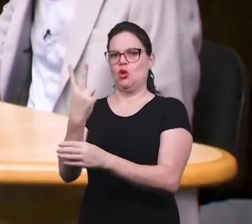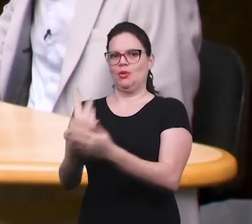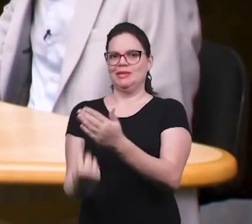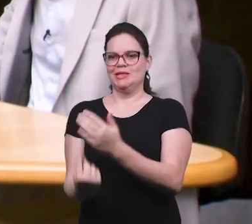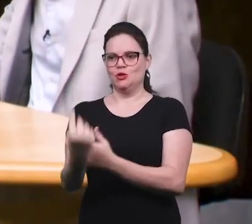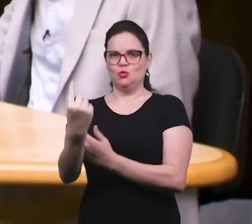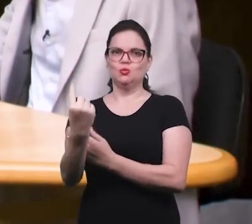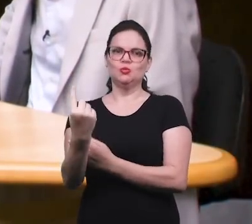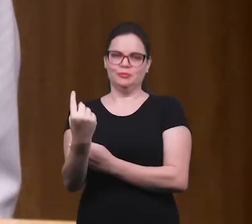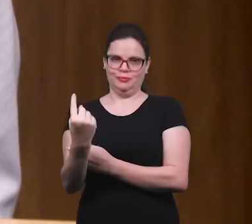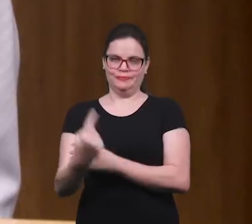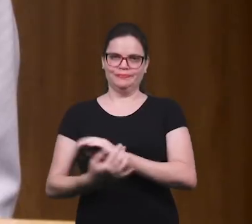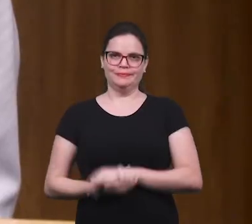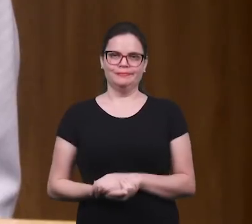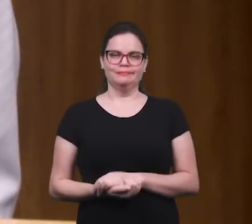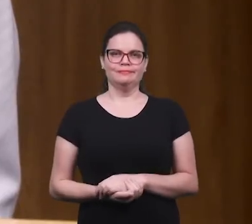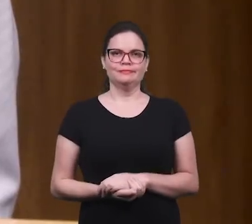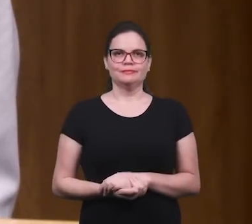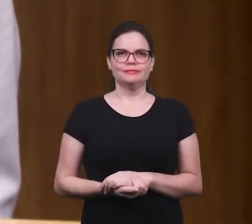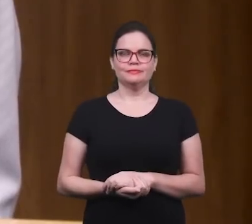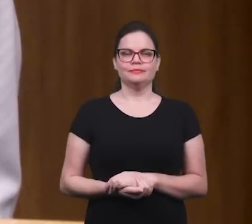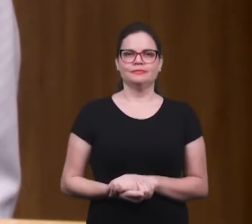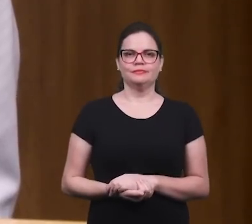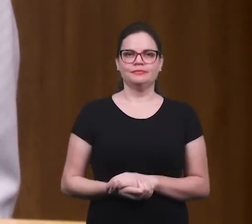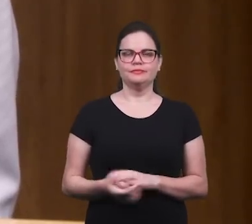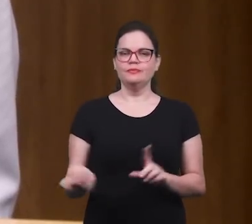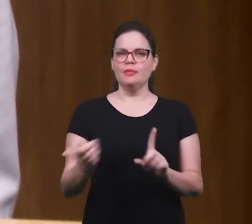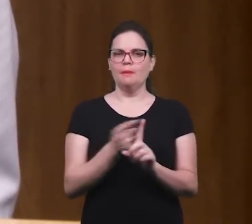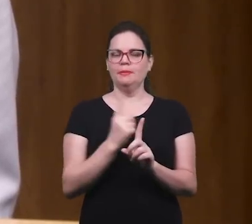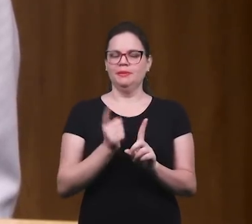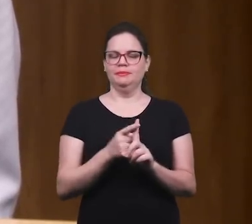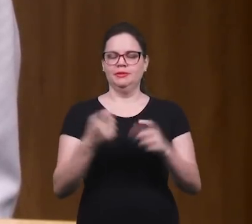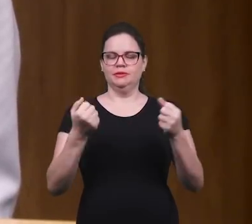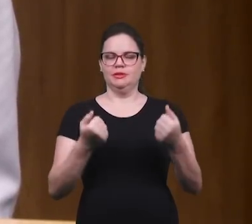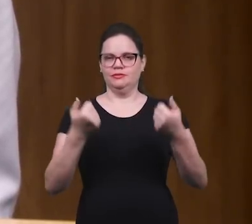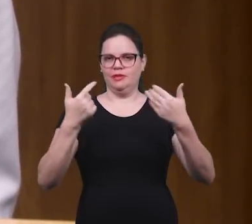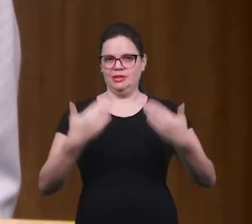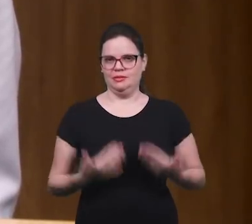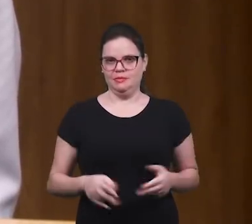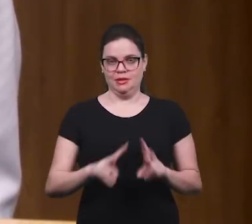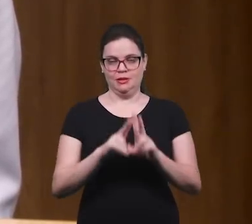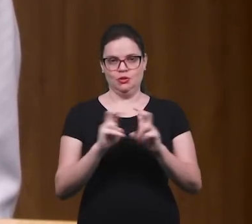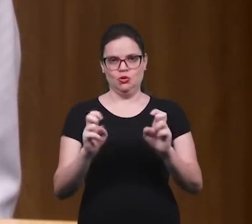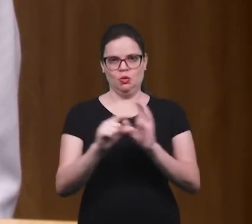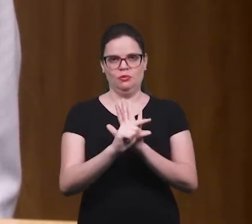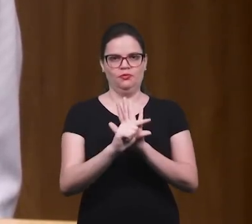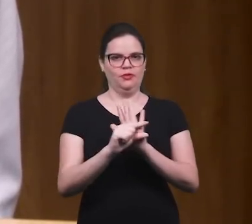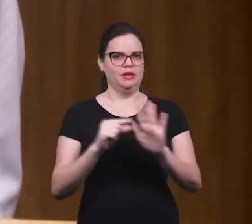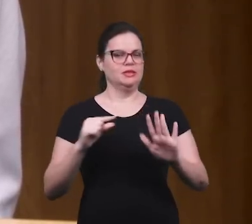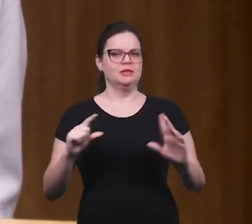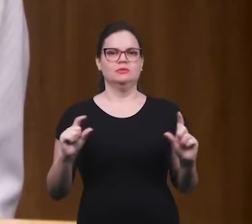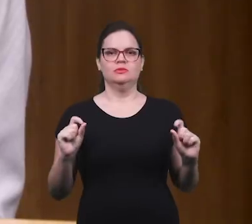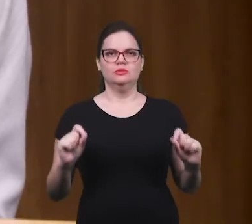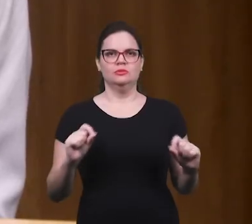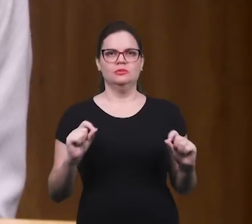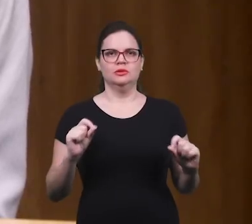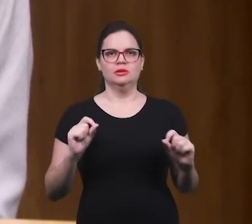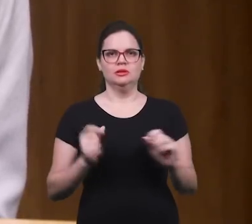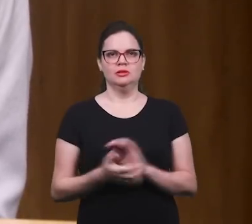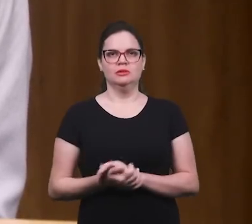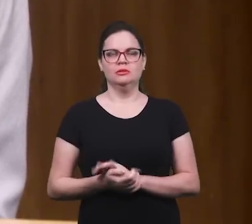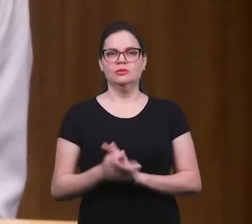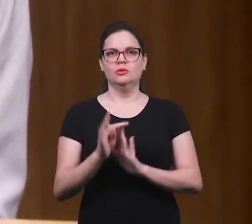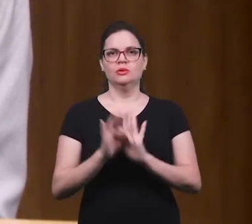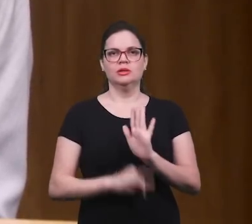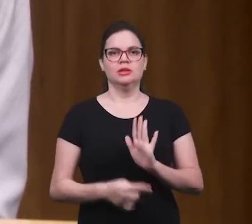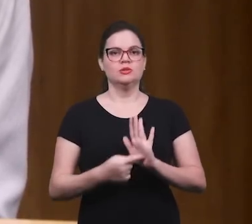ponto que nós gostaríamos de dar destaque nesse versículo, pastor Gedaí, é que o texto fala do